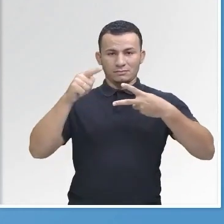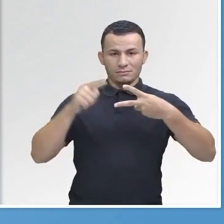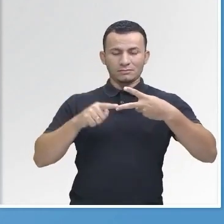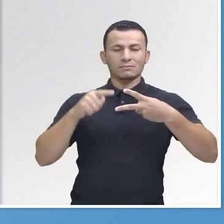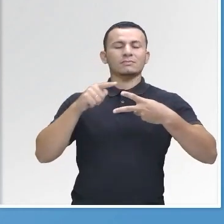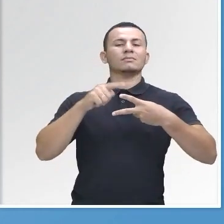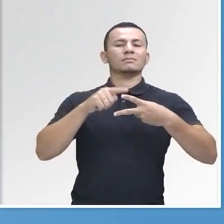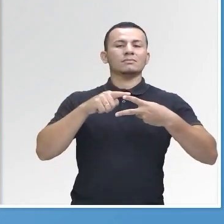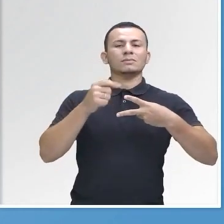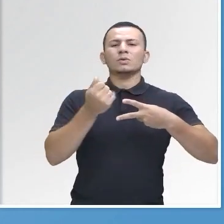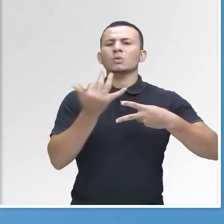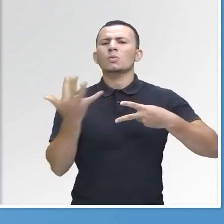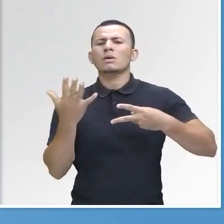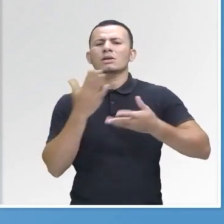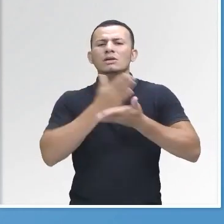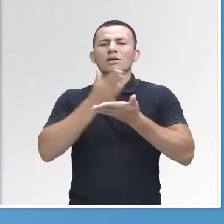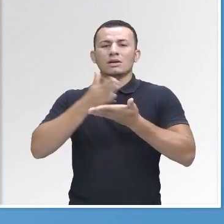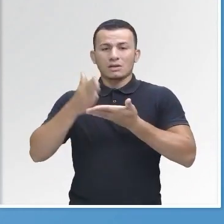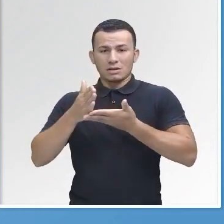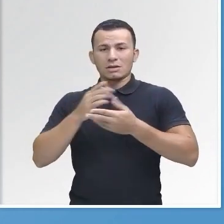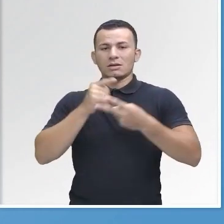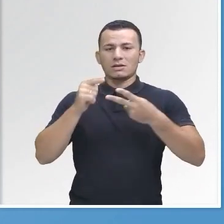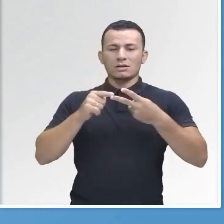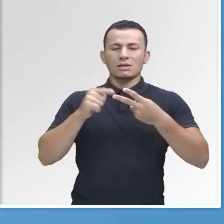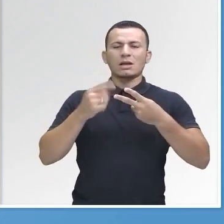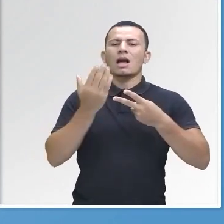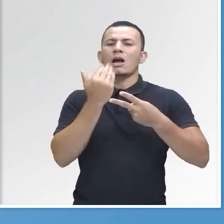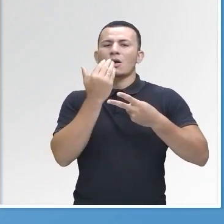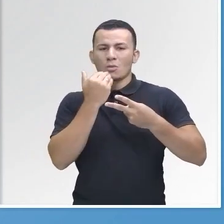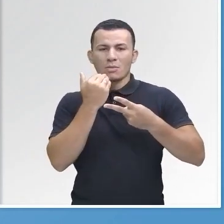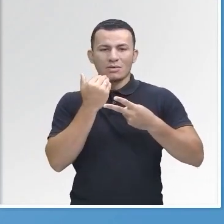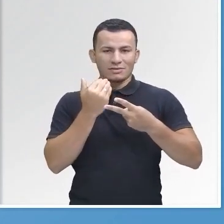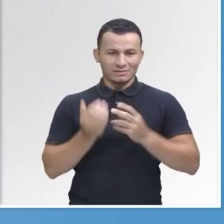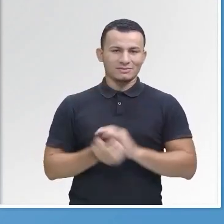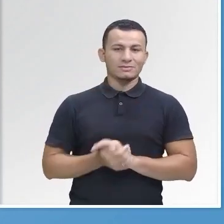do todos eu dividi. Vamos ao nosso próximo problema.